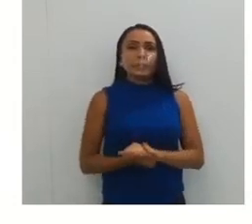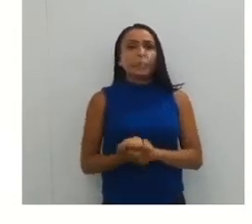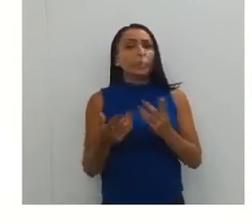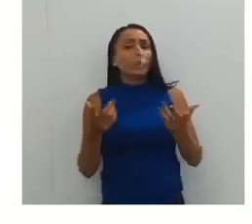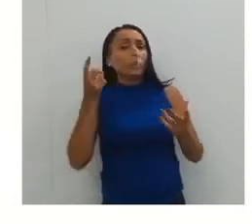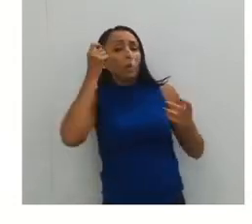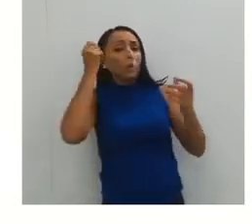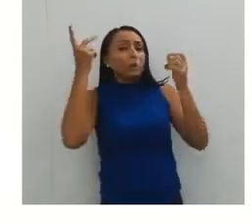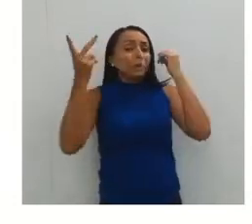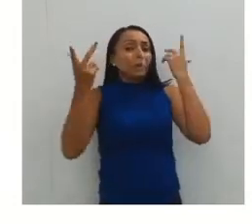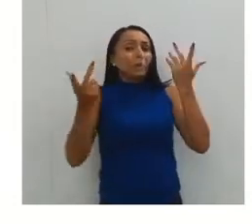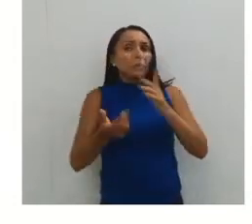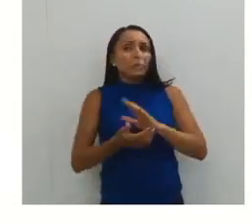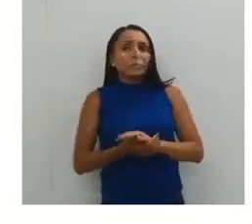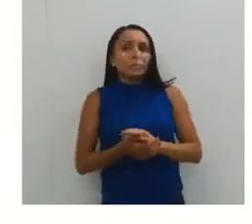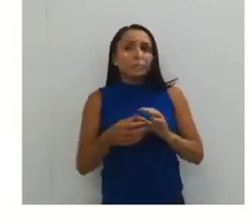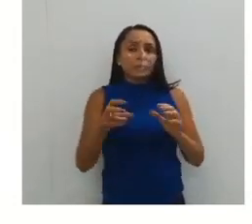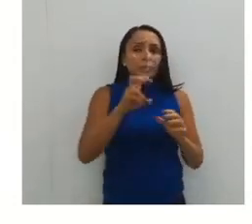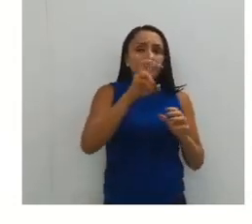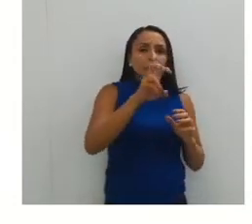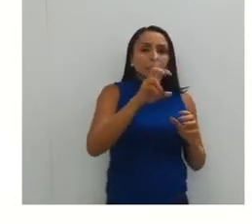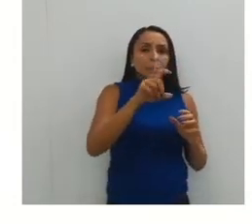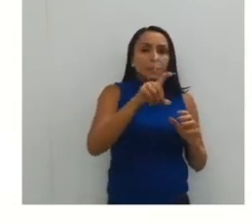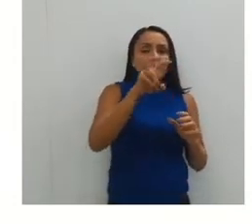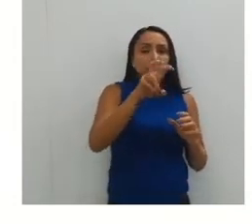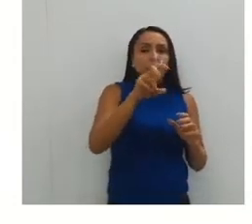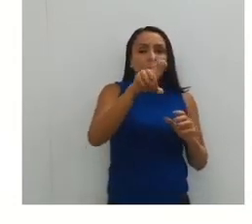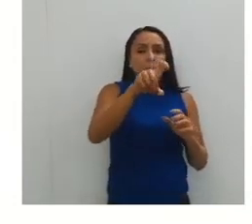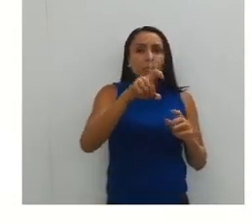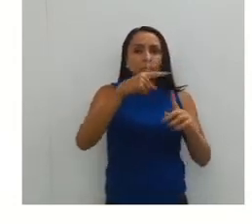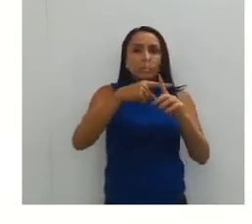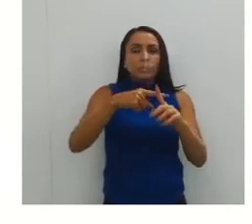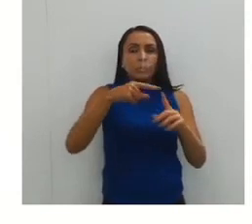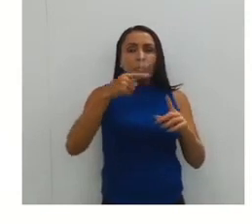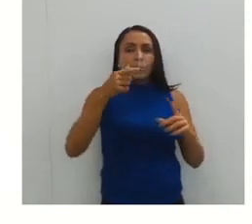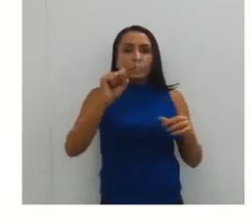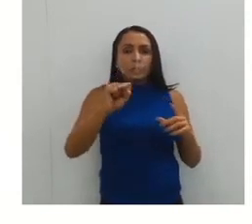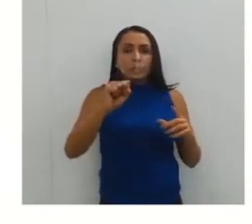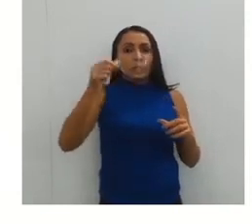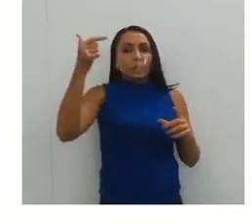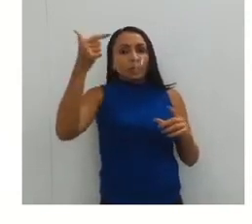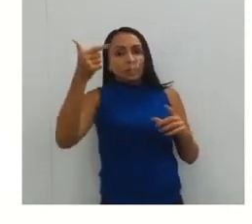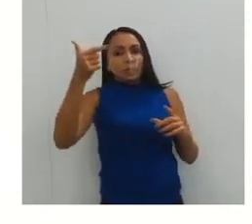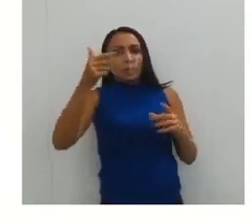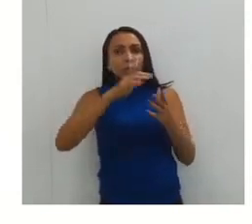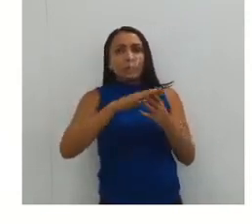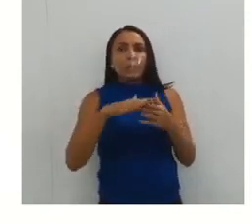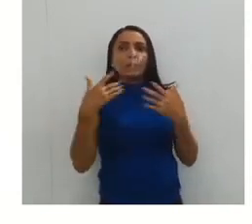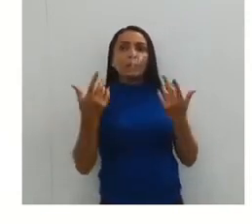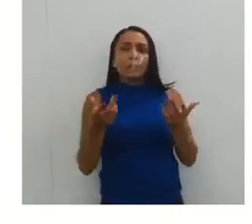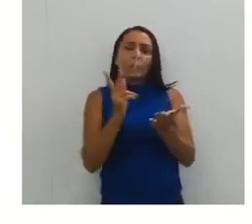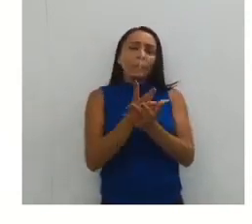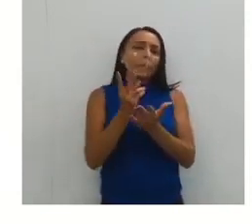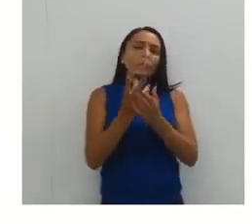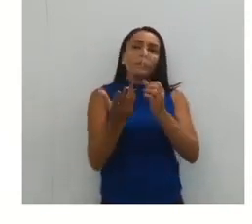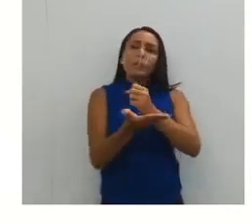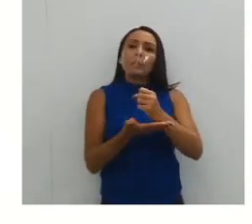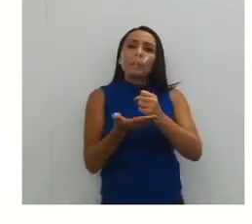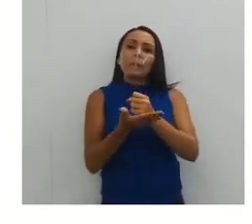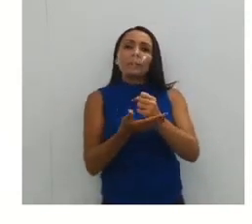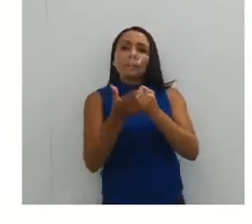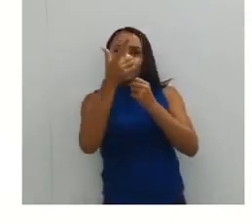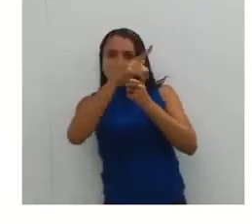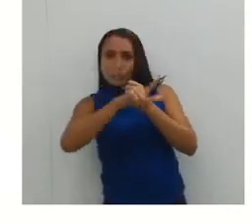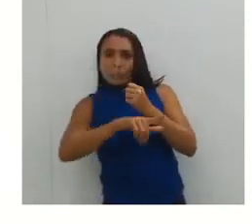ideia que fica? 5x mais 8 ao quadrado. Multiplicação de mesma base, repete a base e